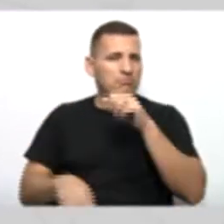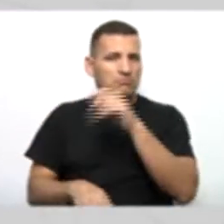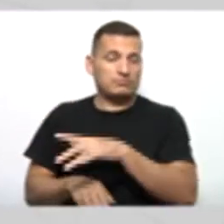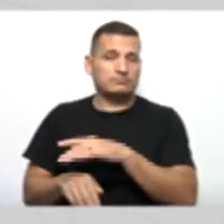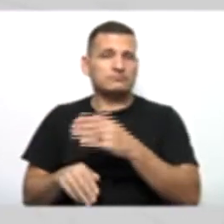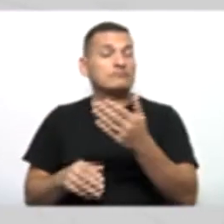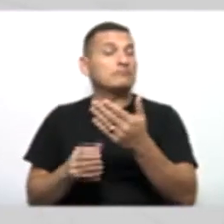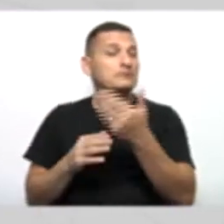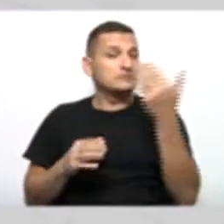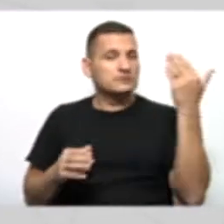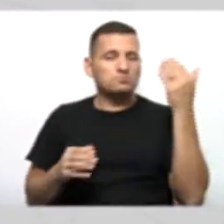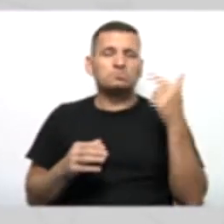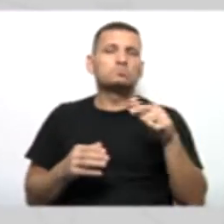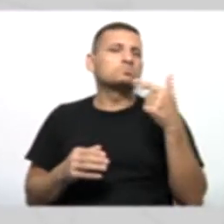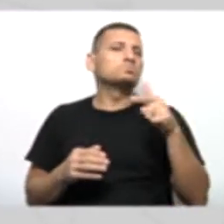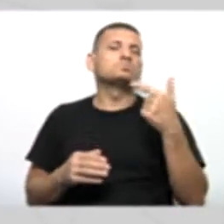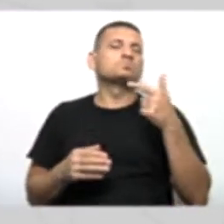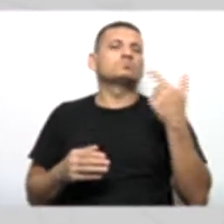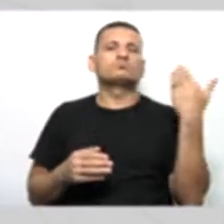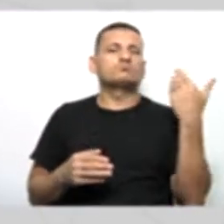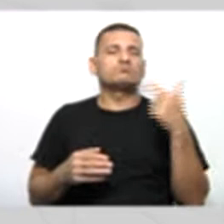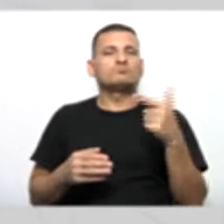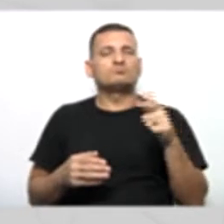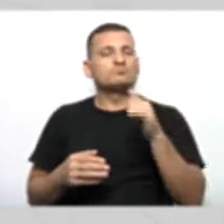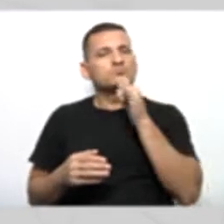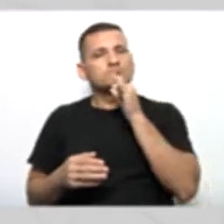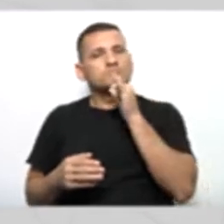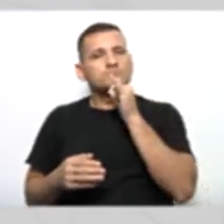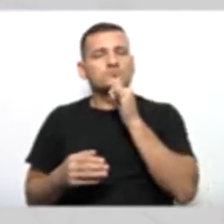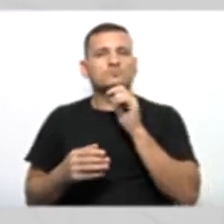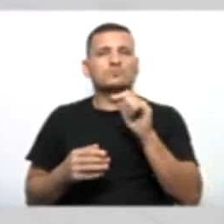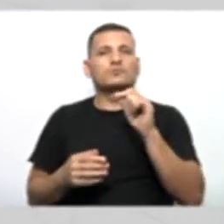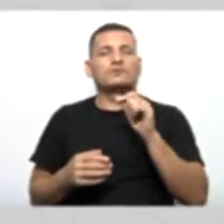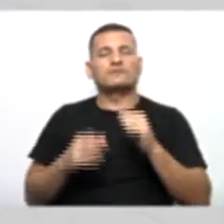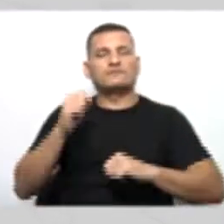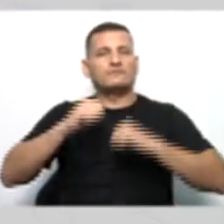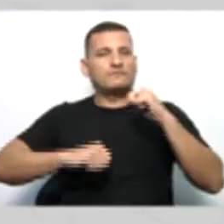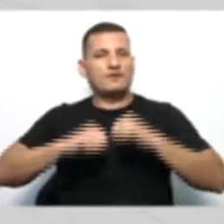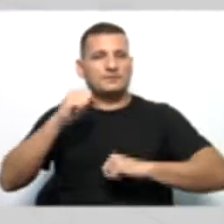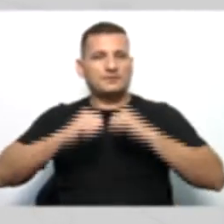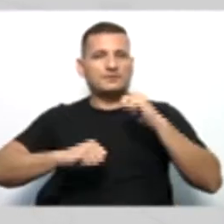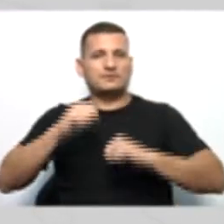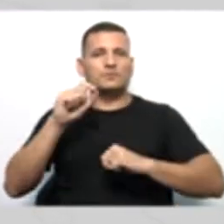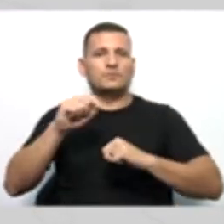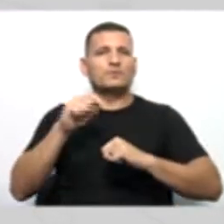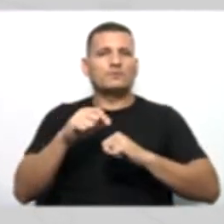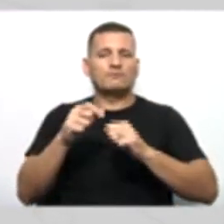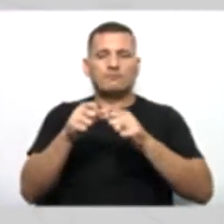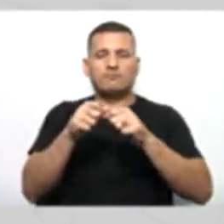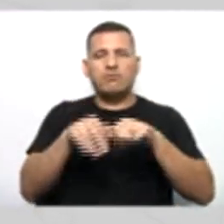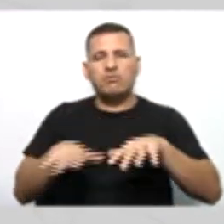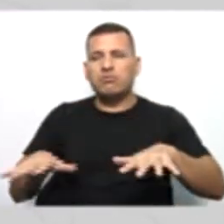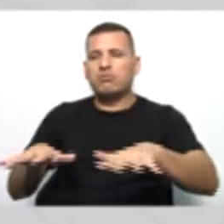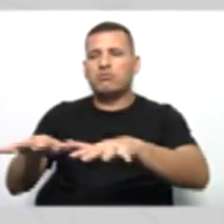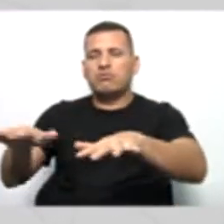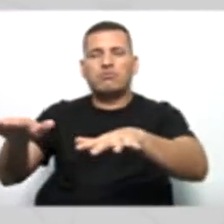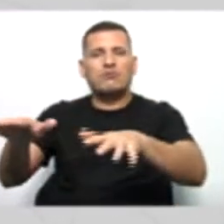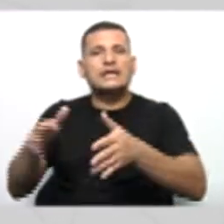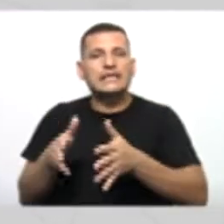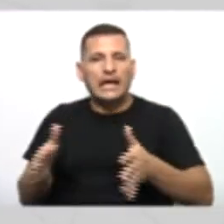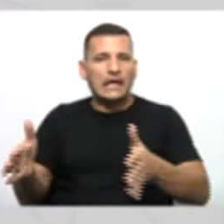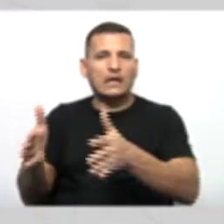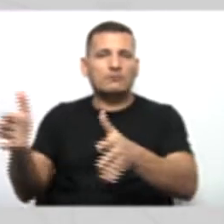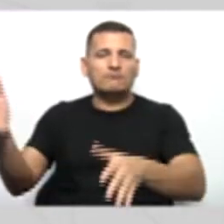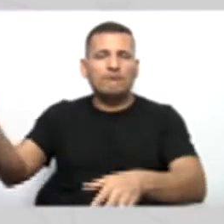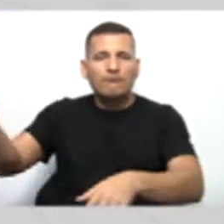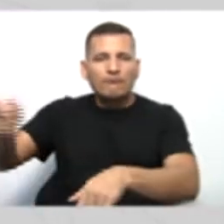você não encontraria, por exemplo, uma mineradora que poderia poluir um rio inteiro de uma vez. Hoje nós já vimos